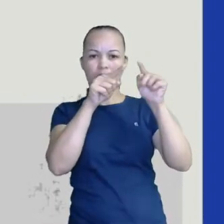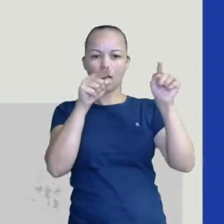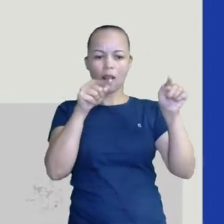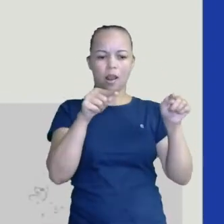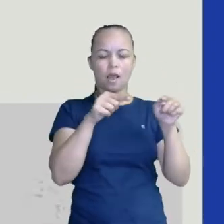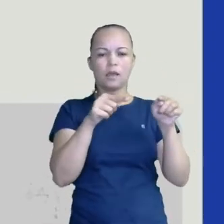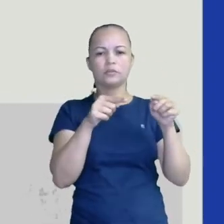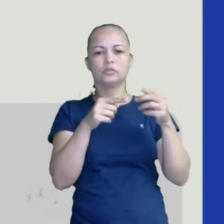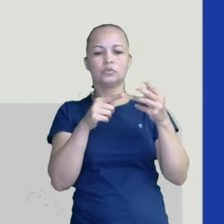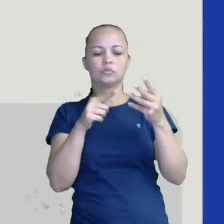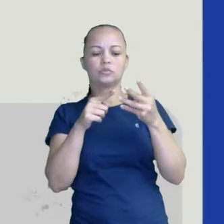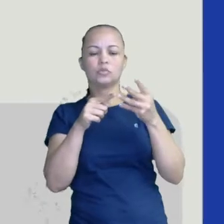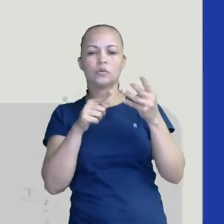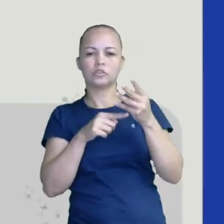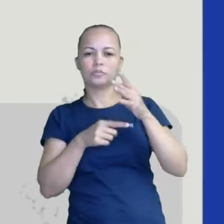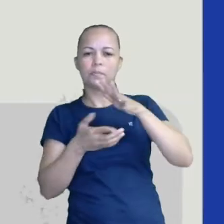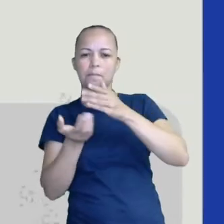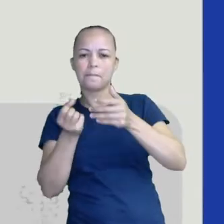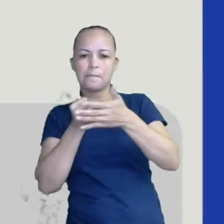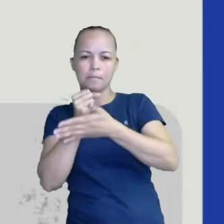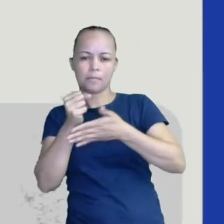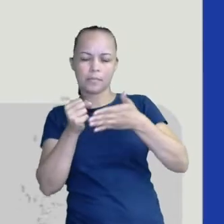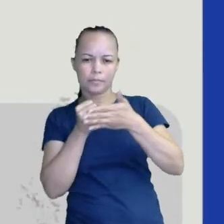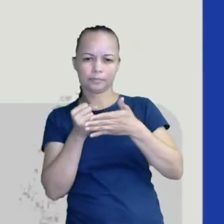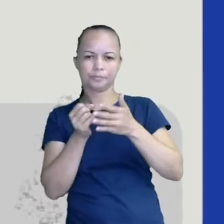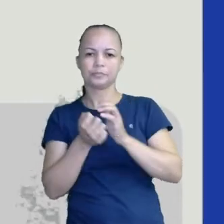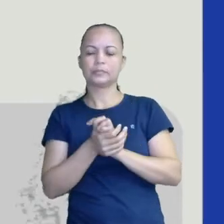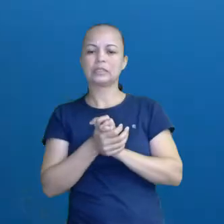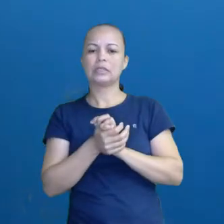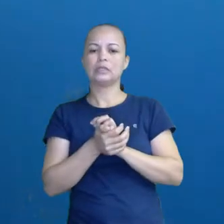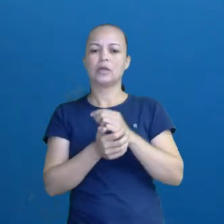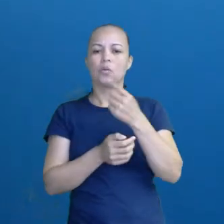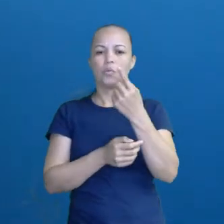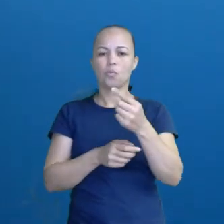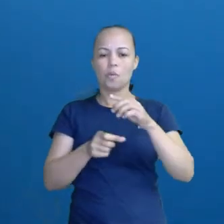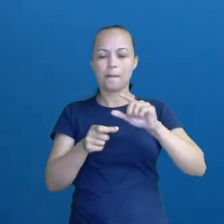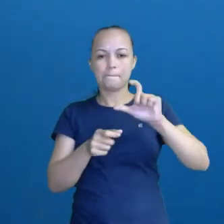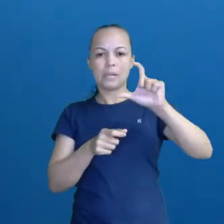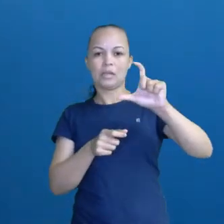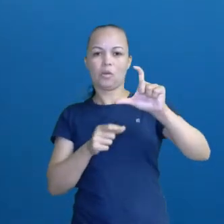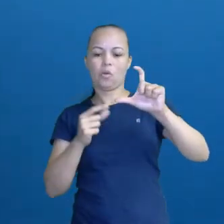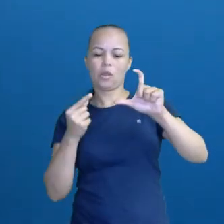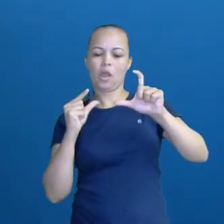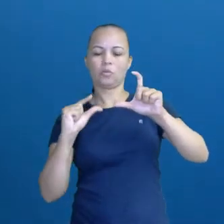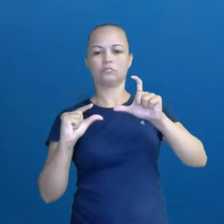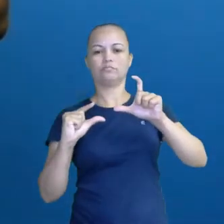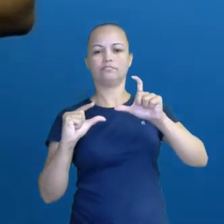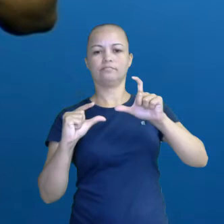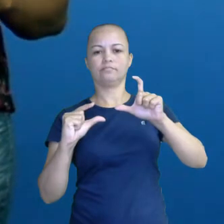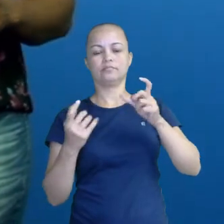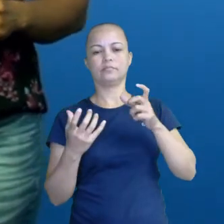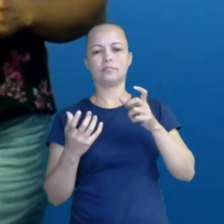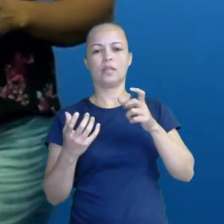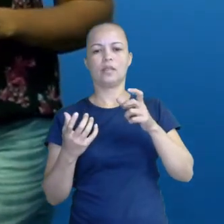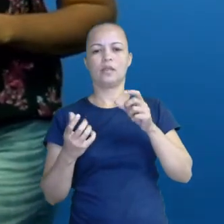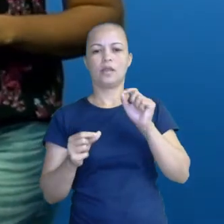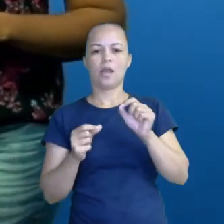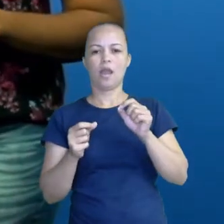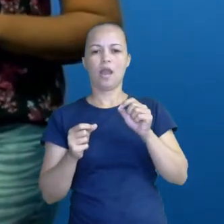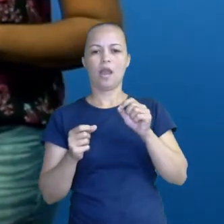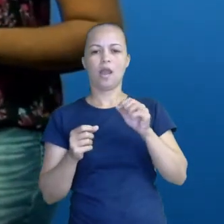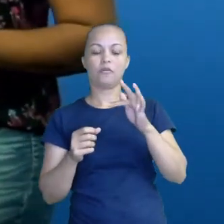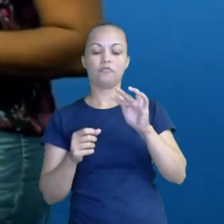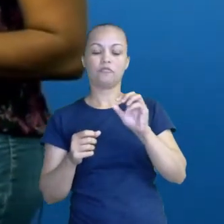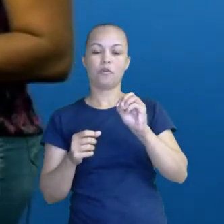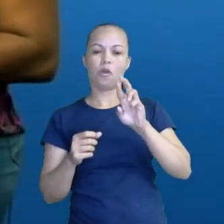paralelas E sendo que um é maior e a outra é o que menor e a fórmula